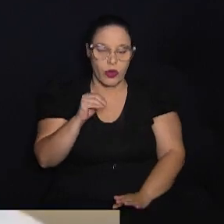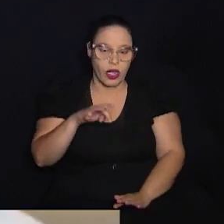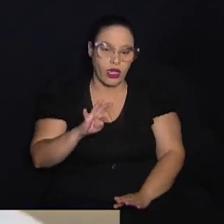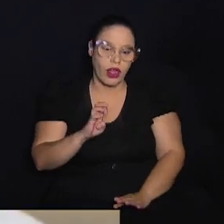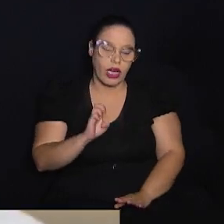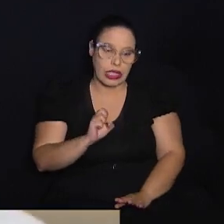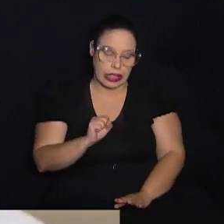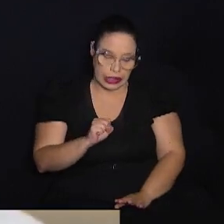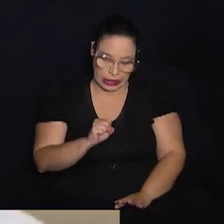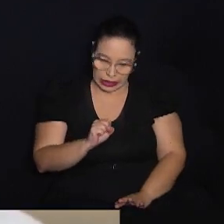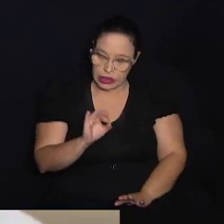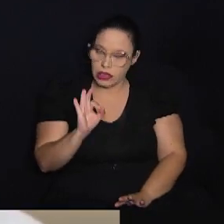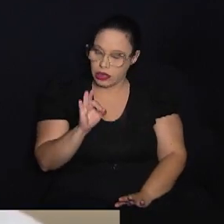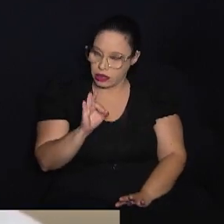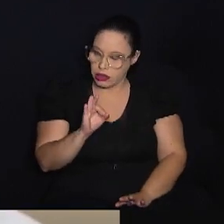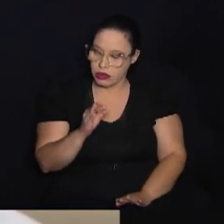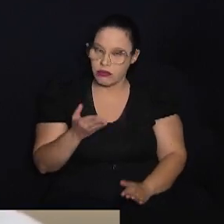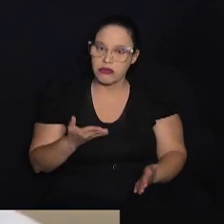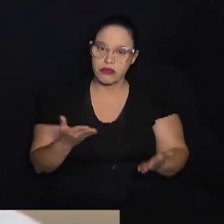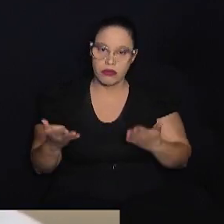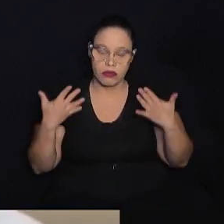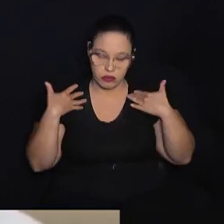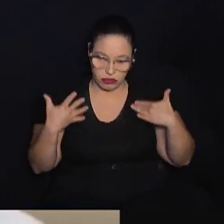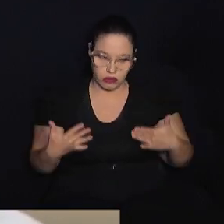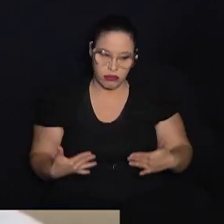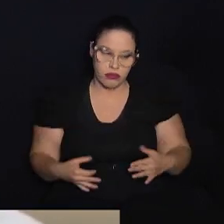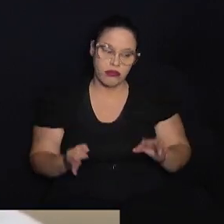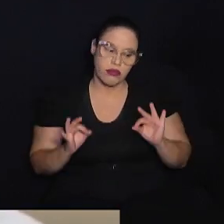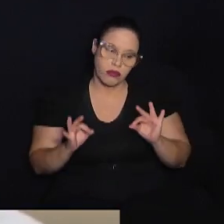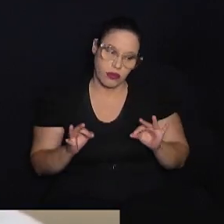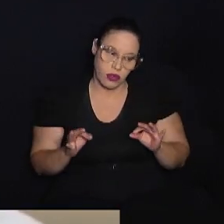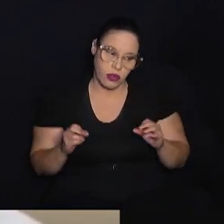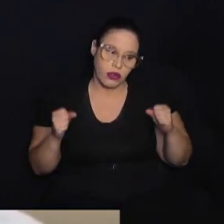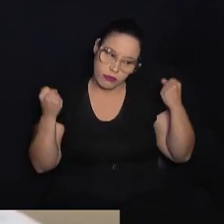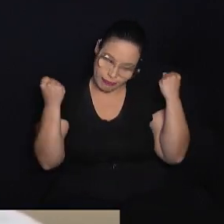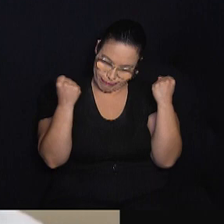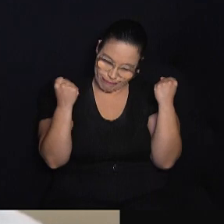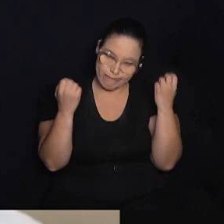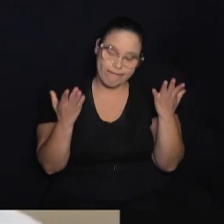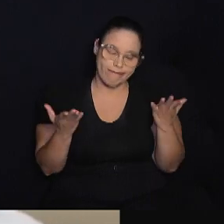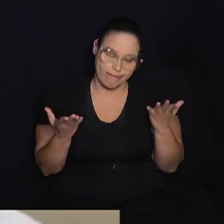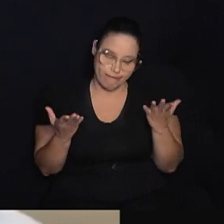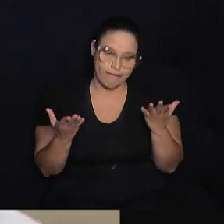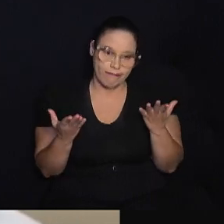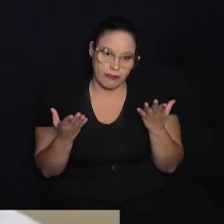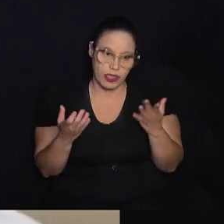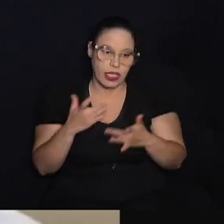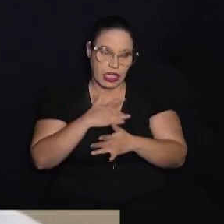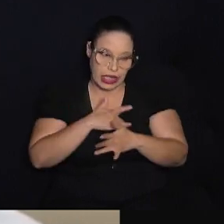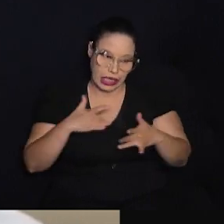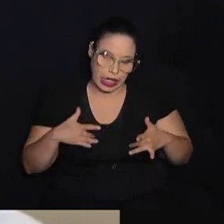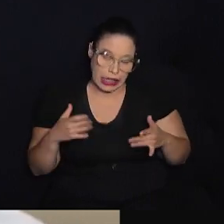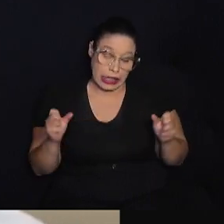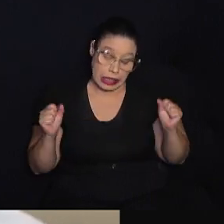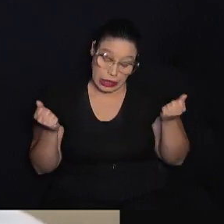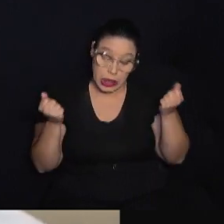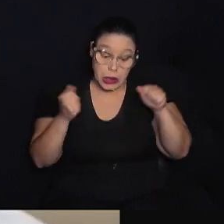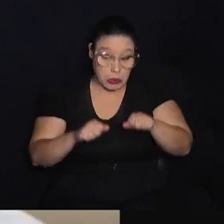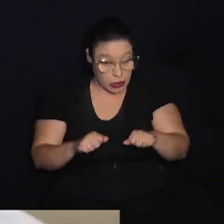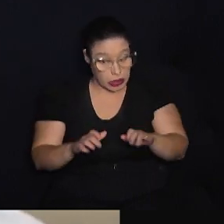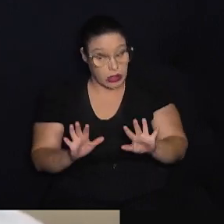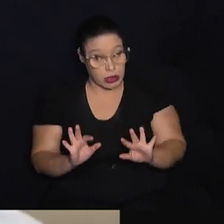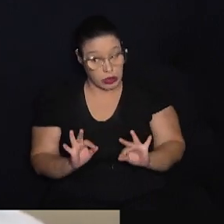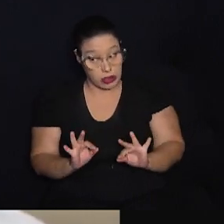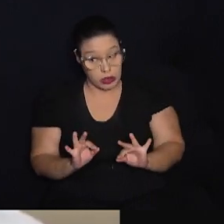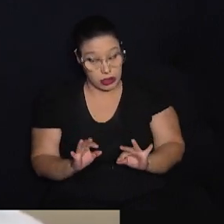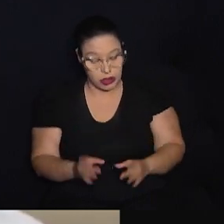né? E tentar manter um corpo mais fit, mais saudável possível. Em